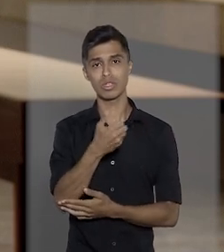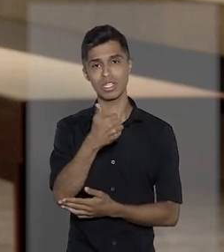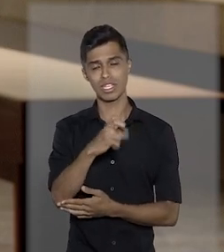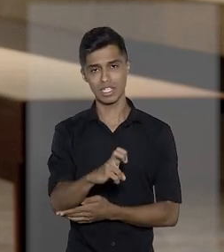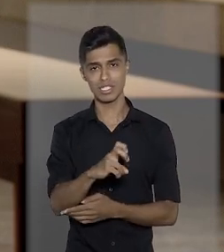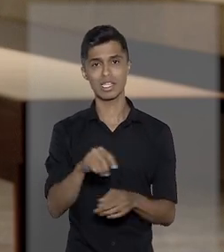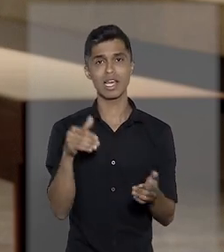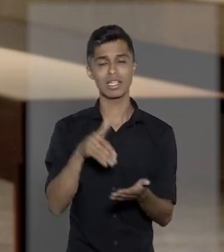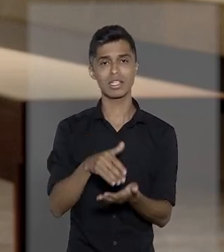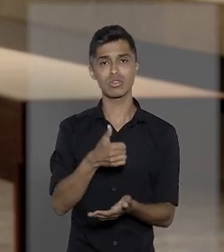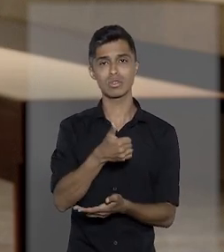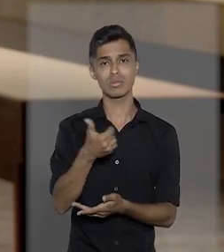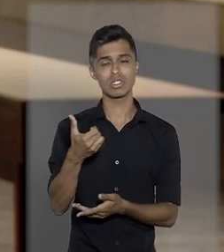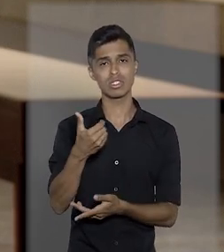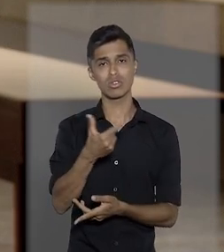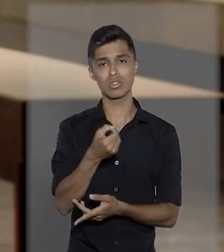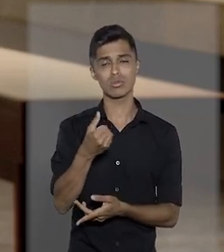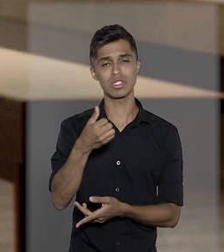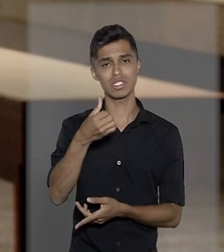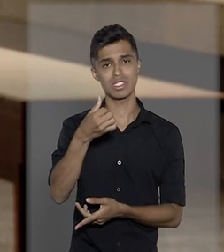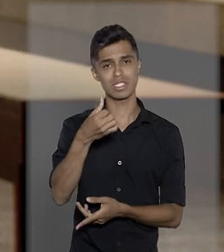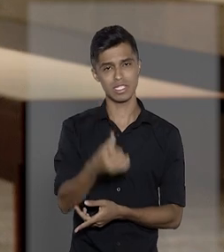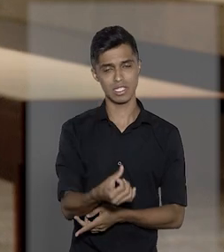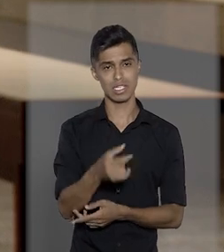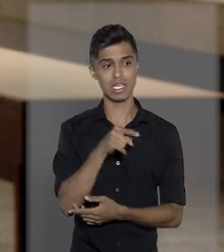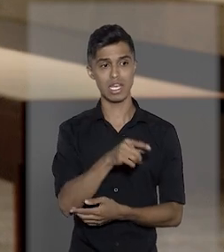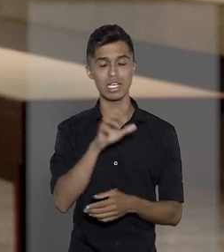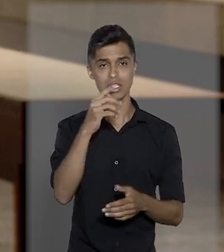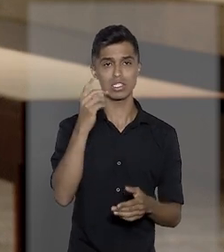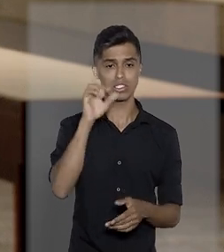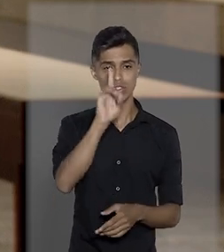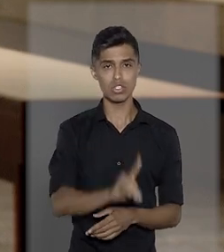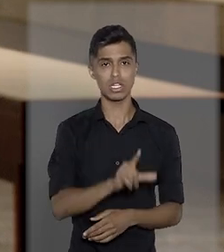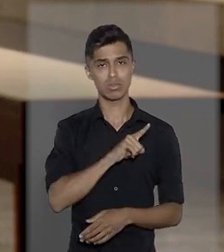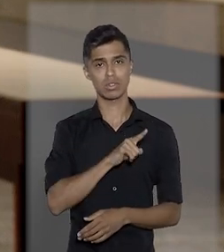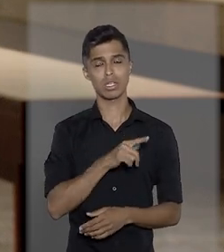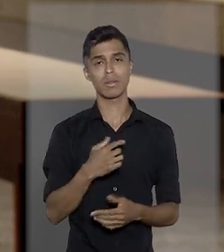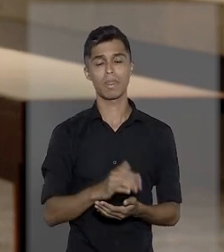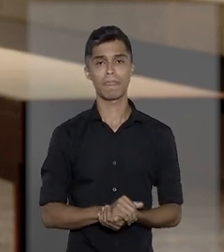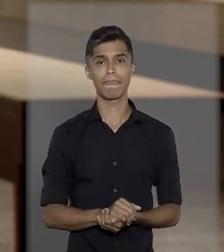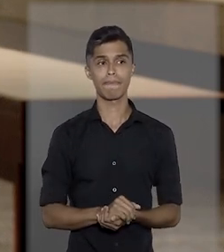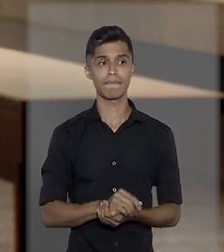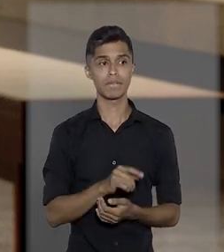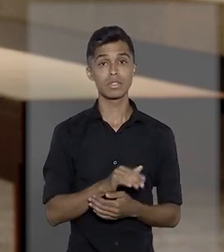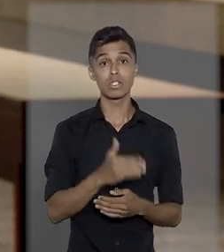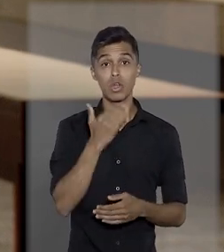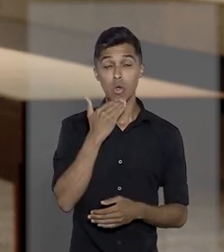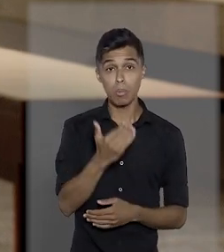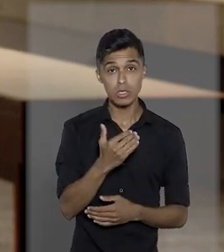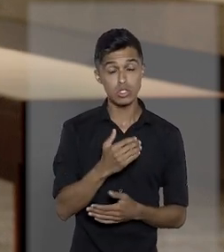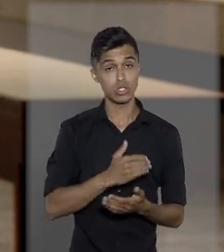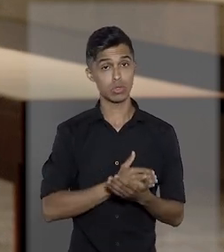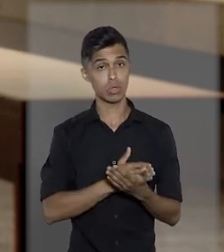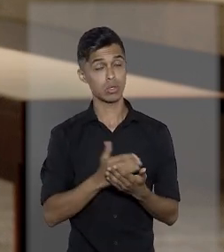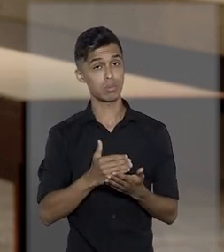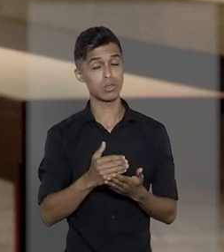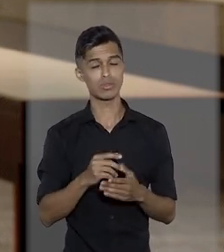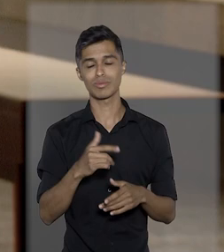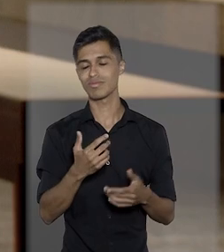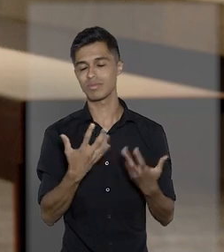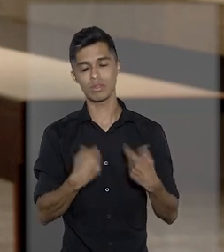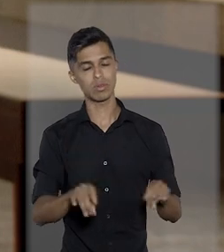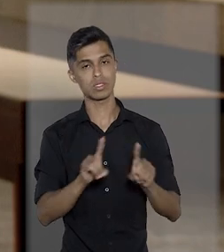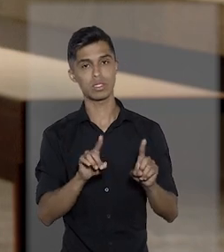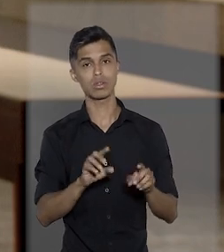sob o argumento de que ela é a titular exclusiva do domínio da marca Legião Urbana o pedido foi negado em primeira